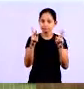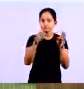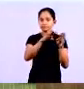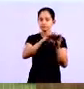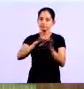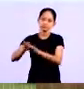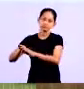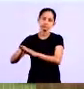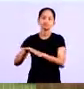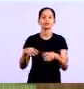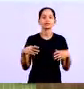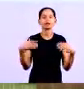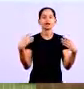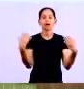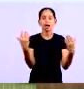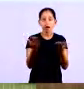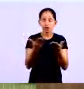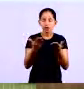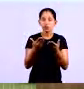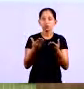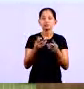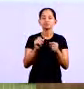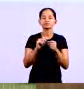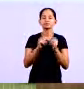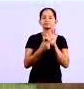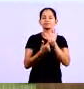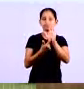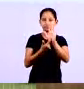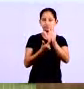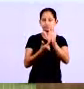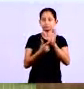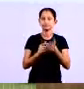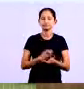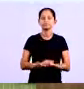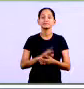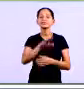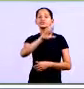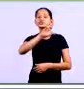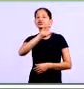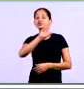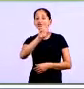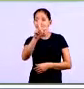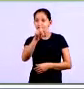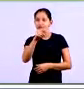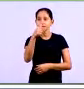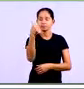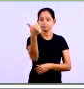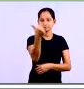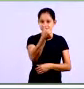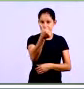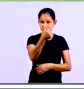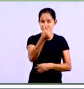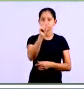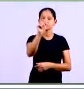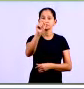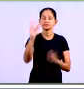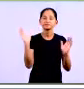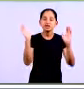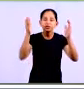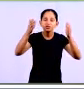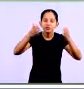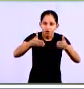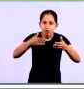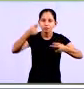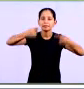atividades da semana, que elas têm uma coisa aqui de diferente. A primeira atividade é um fórum que